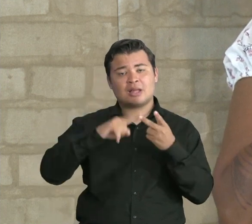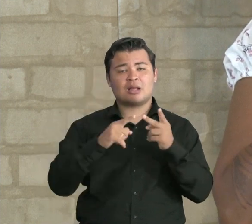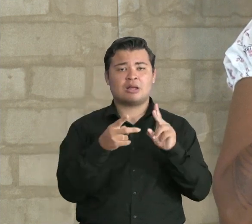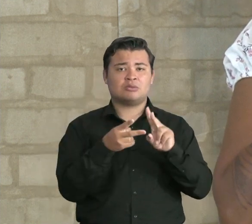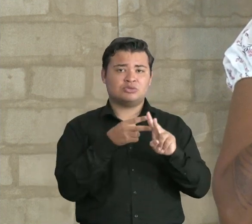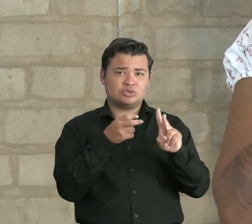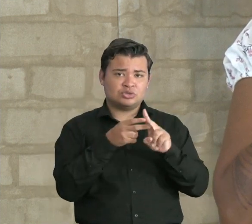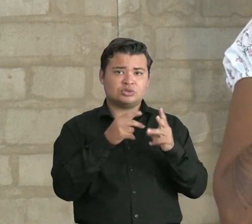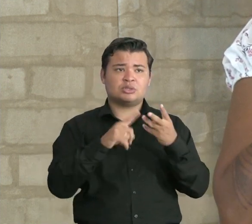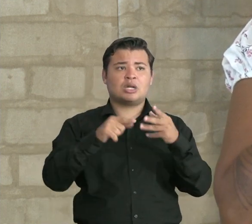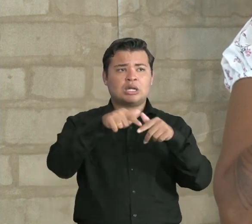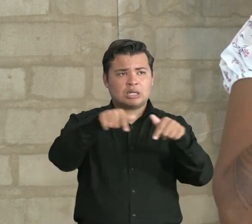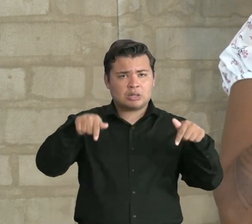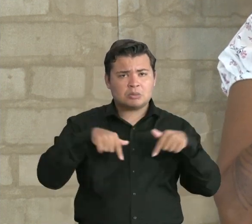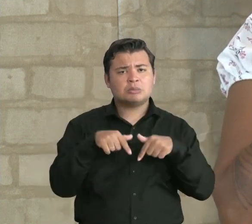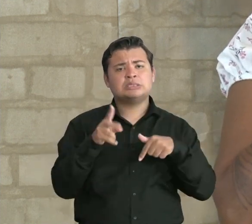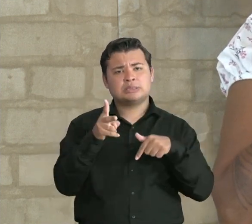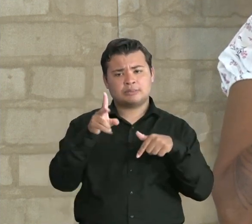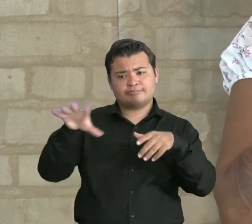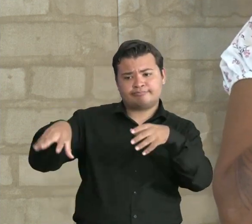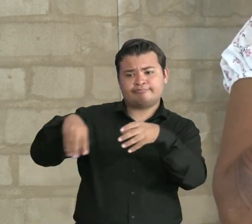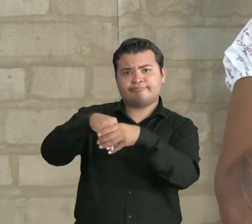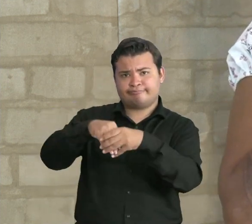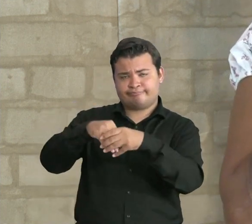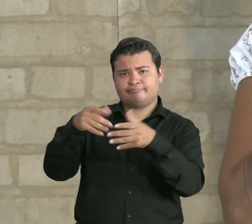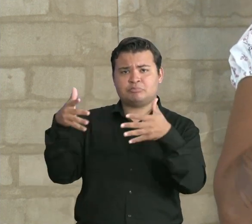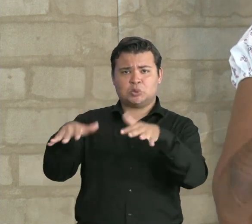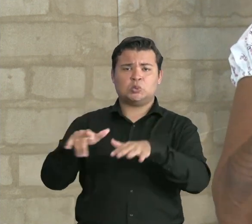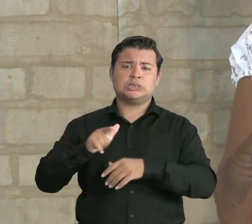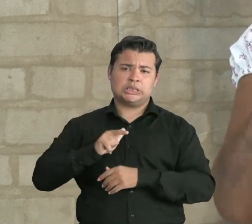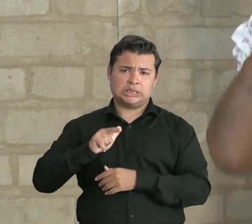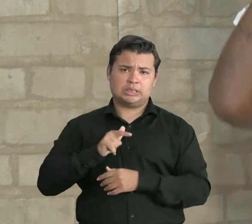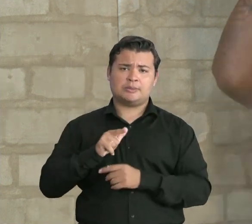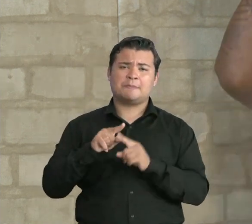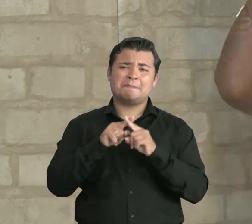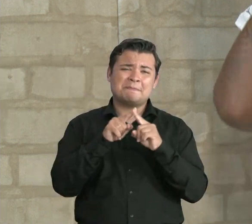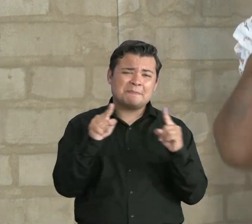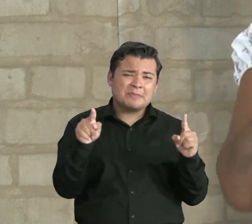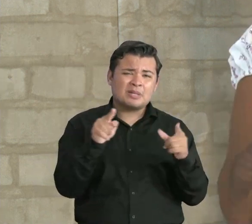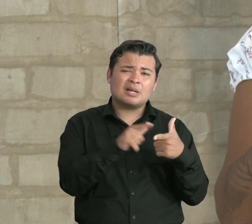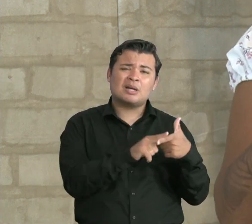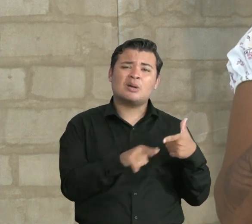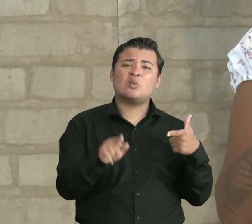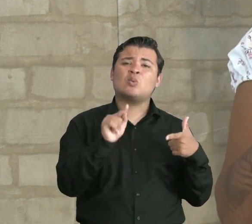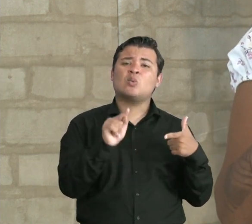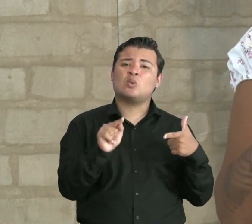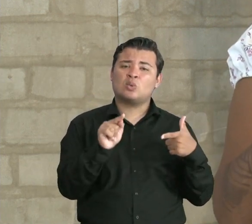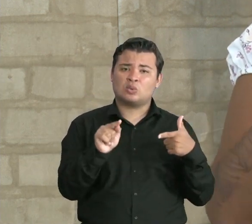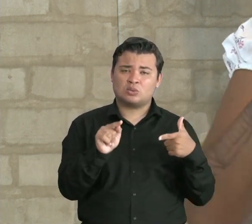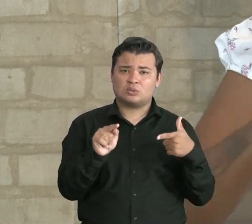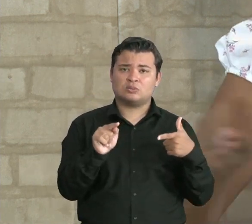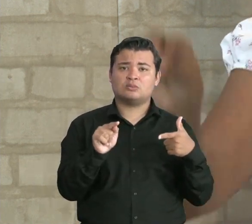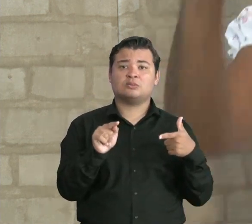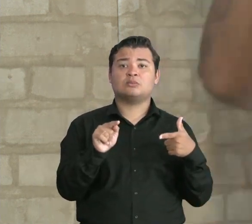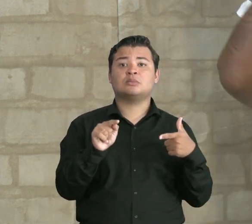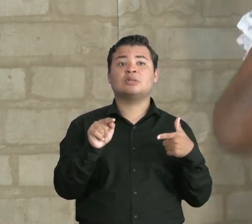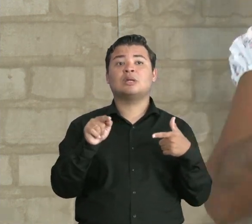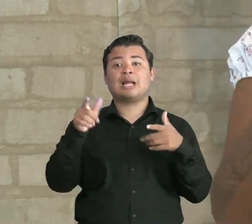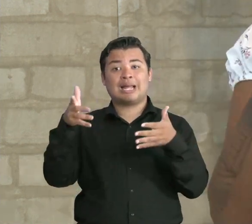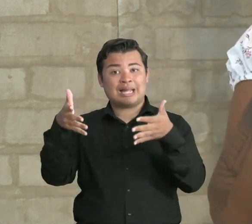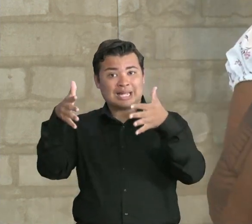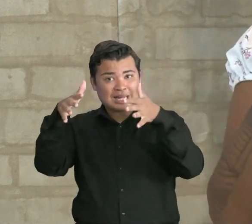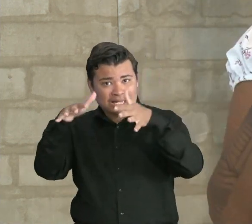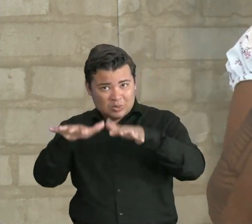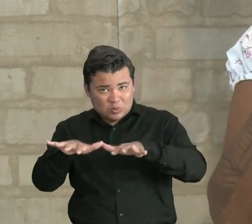sempre estiveram incluídas. O que se questiona, na verdade, é a posição na